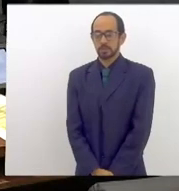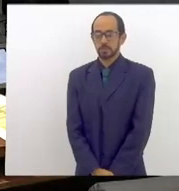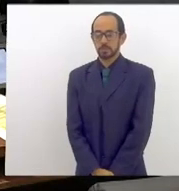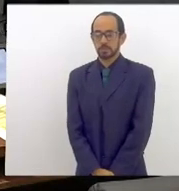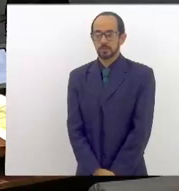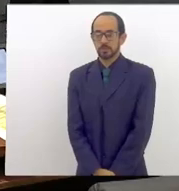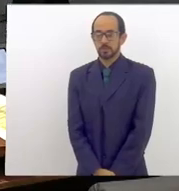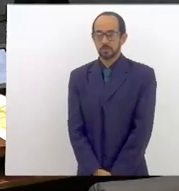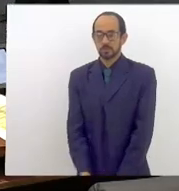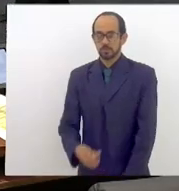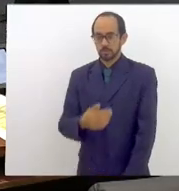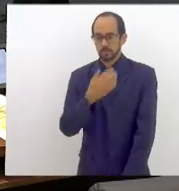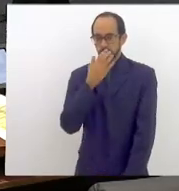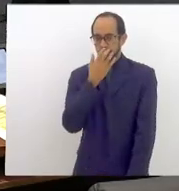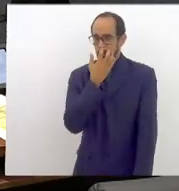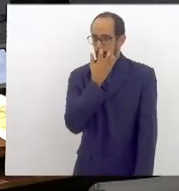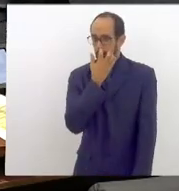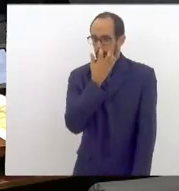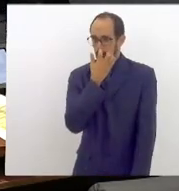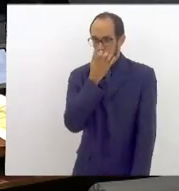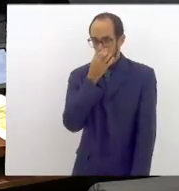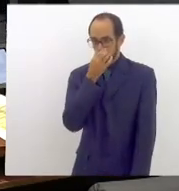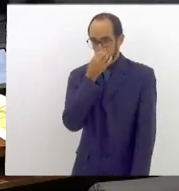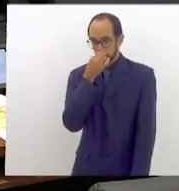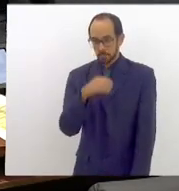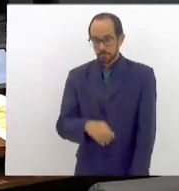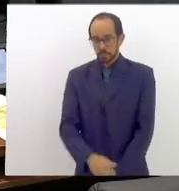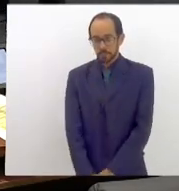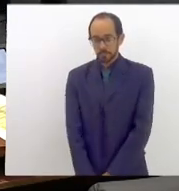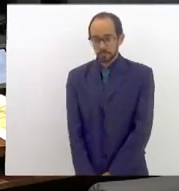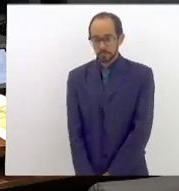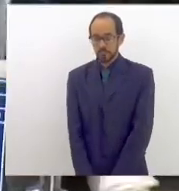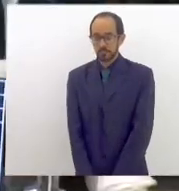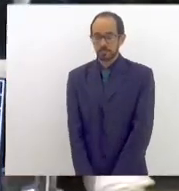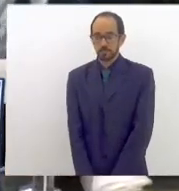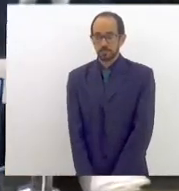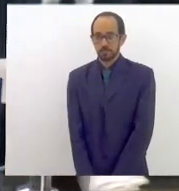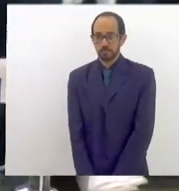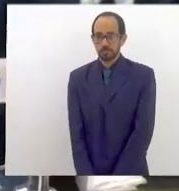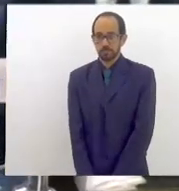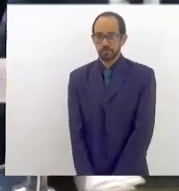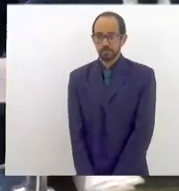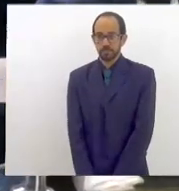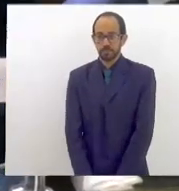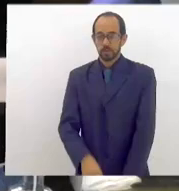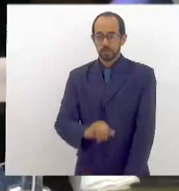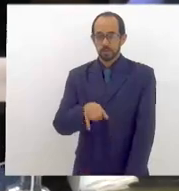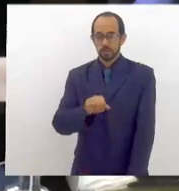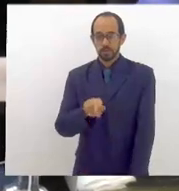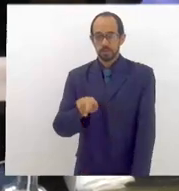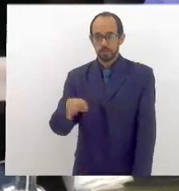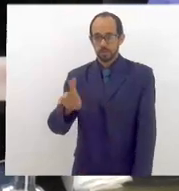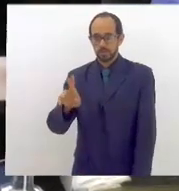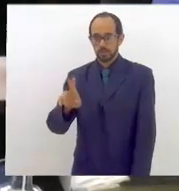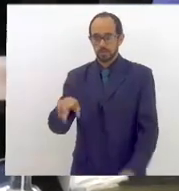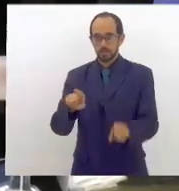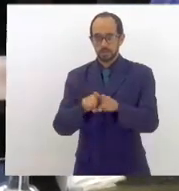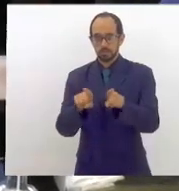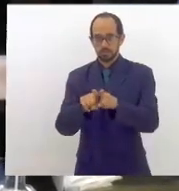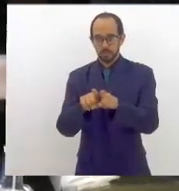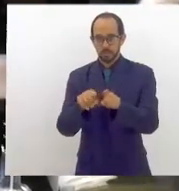não é verdade o Jair queria também então é porque na ploc Max aí eu pediria que ficassem